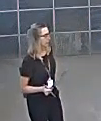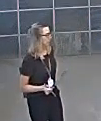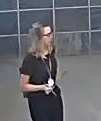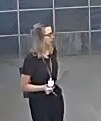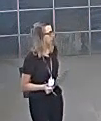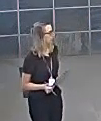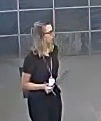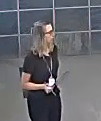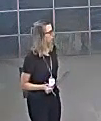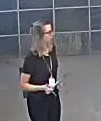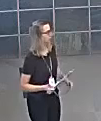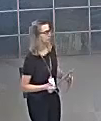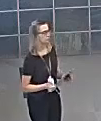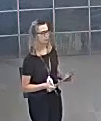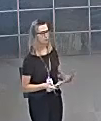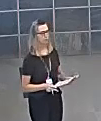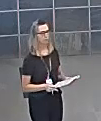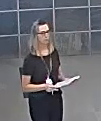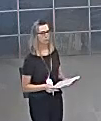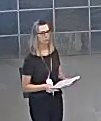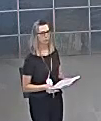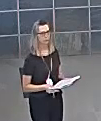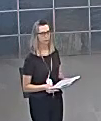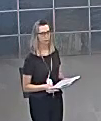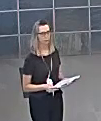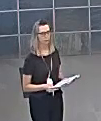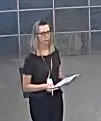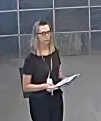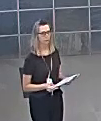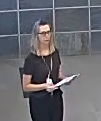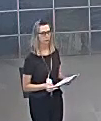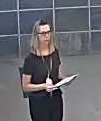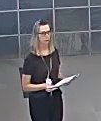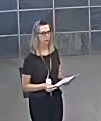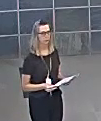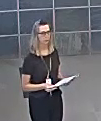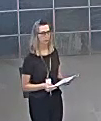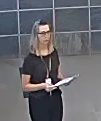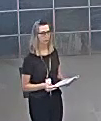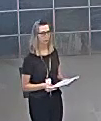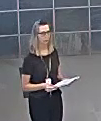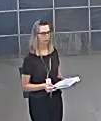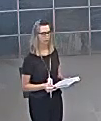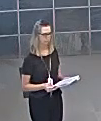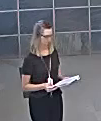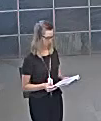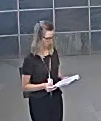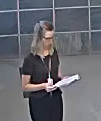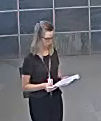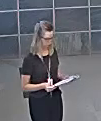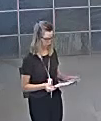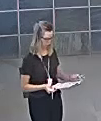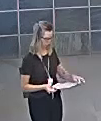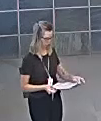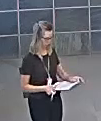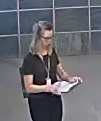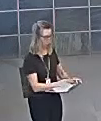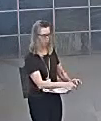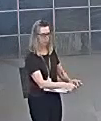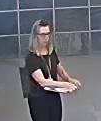que a pessoa com deficiência encontrou diversas formas no tratado pela sociedade, ora de aceitação e